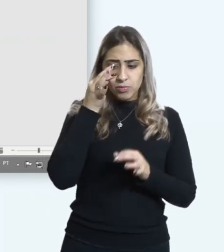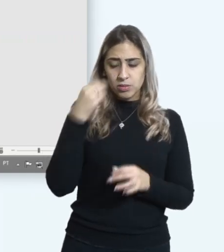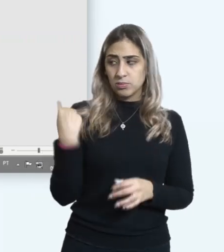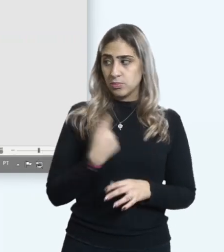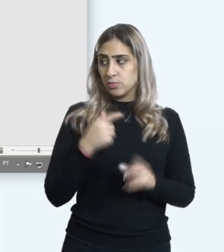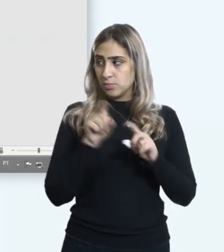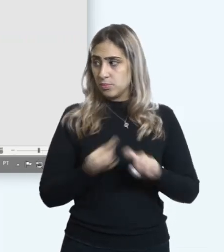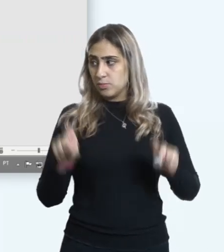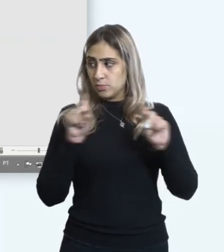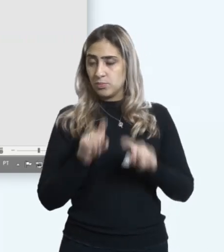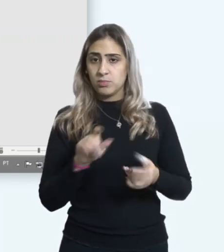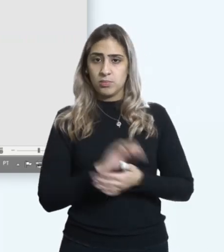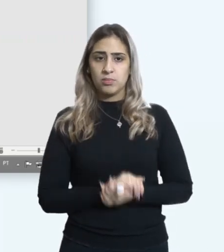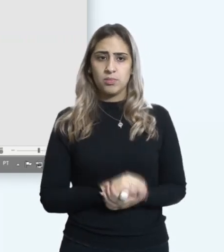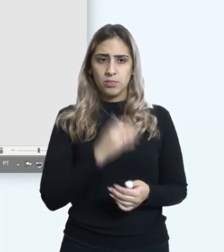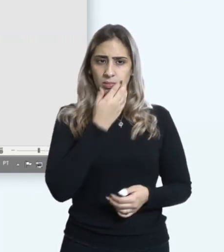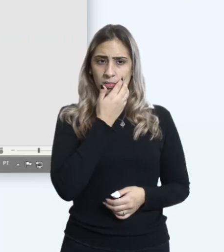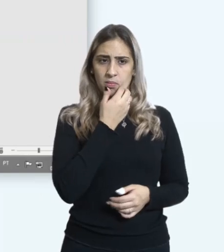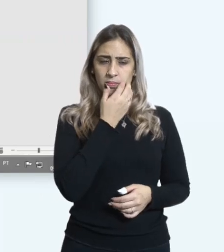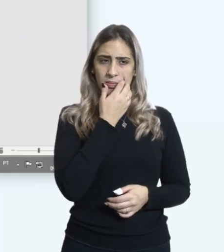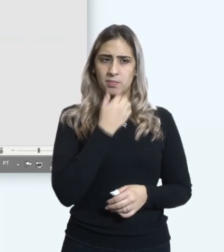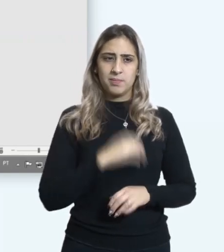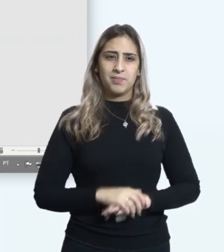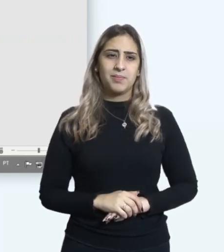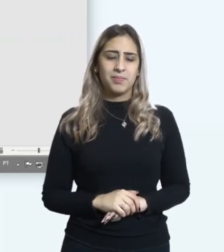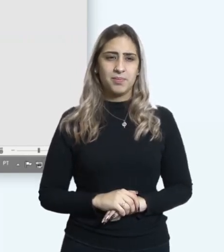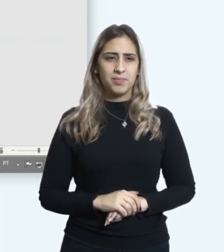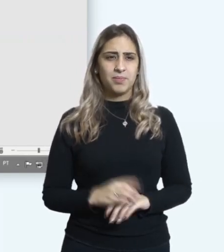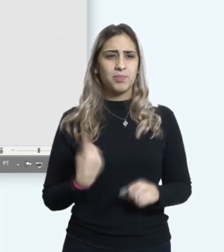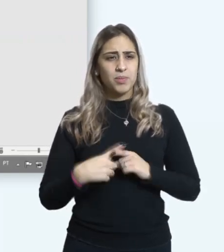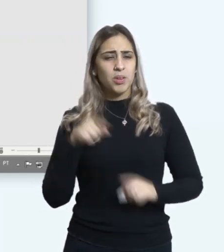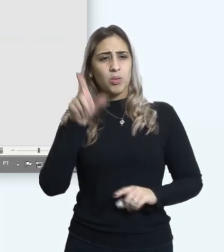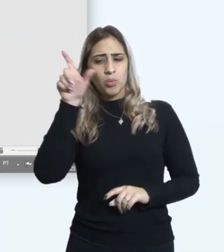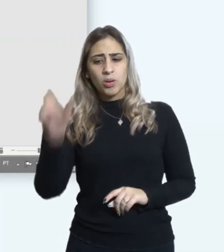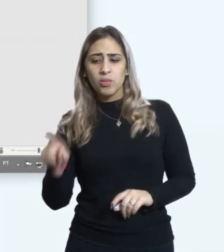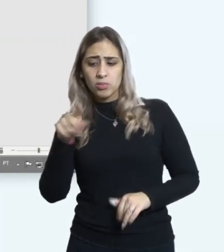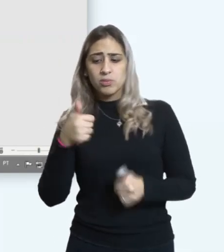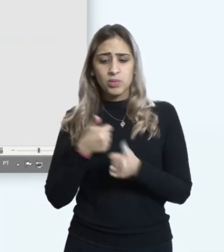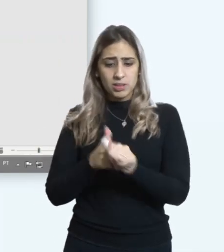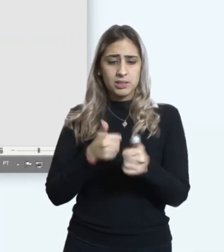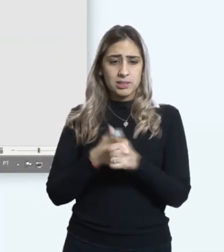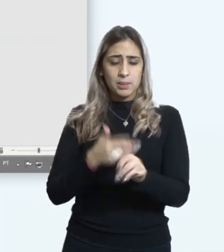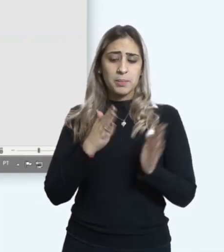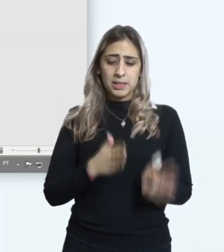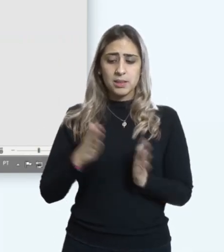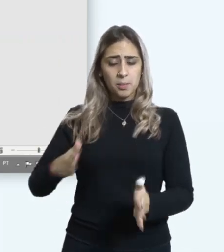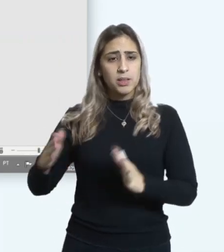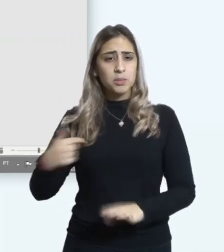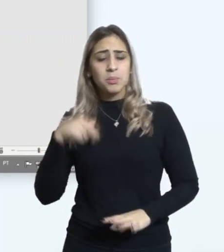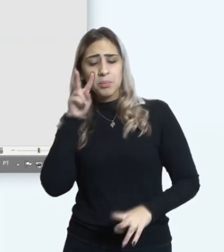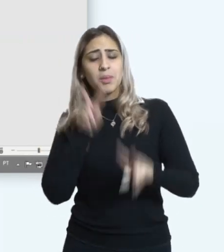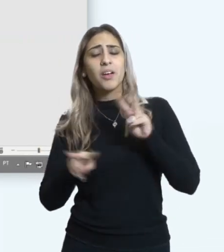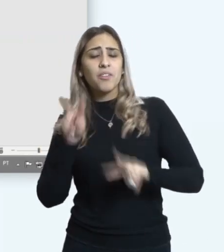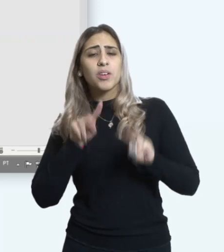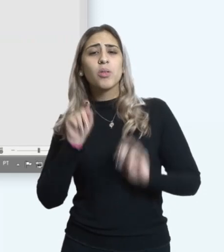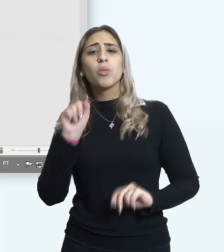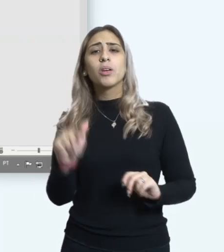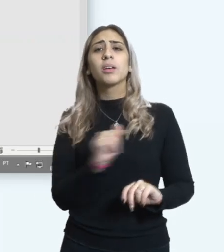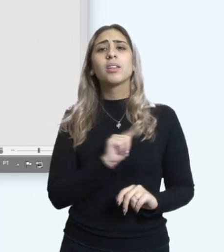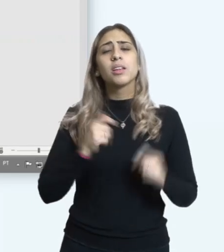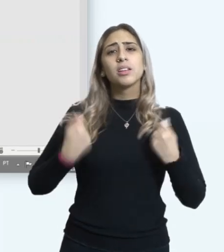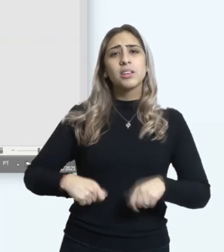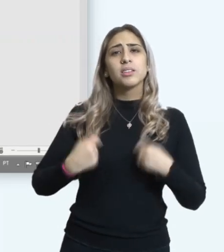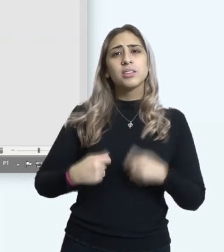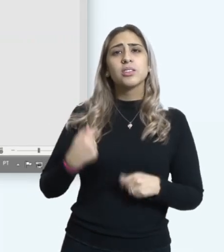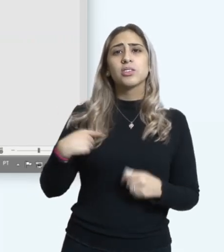o material original em tinta, impresso. Porque é com ele que você vai seguir passo a passo para verificar o que tem necessidade